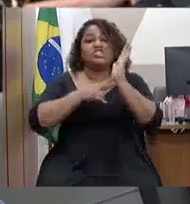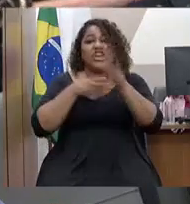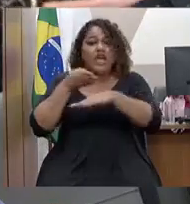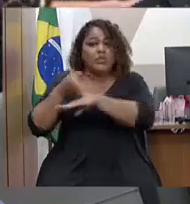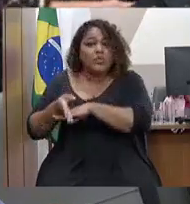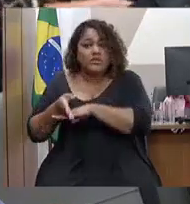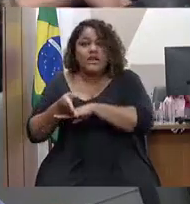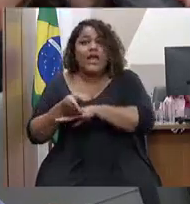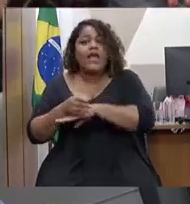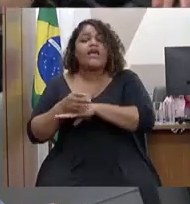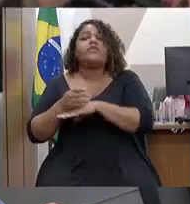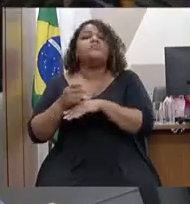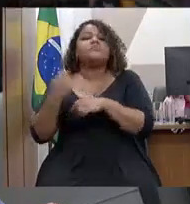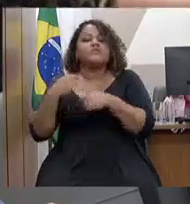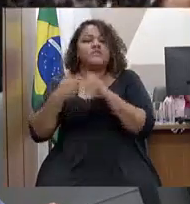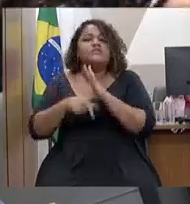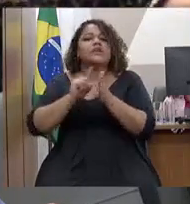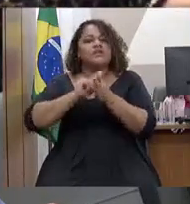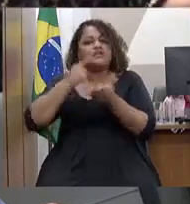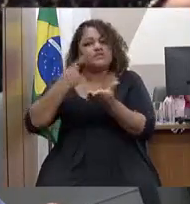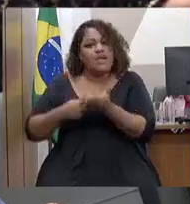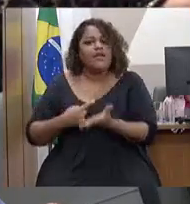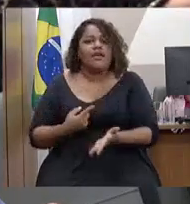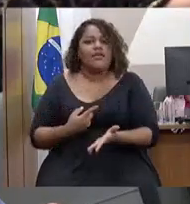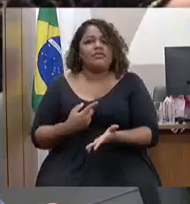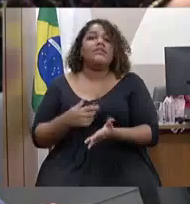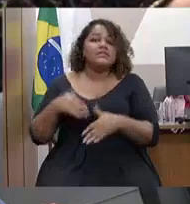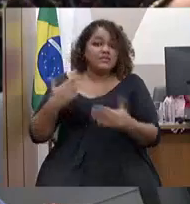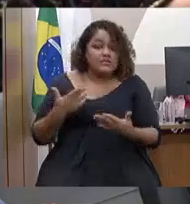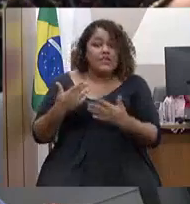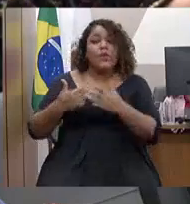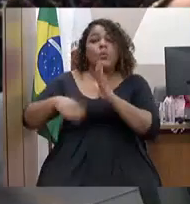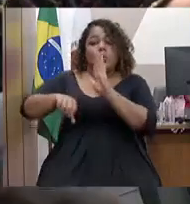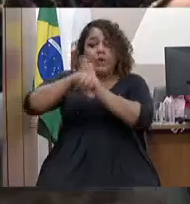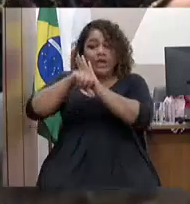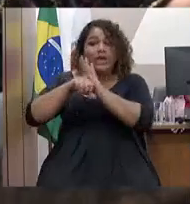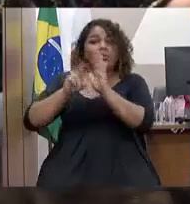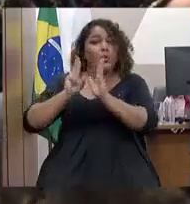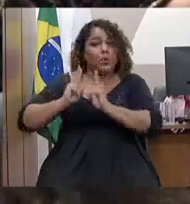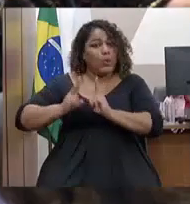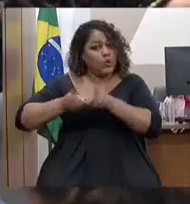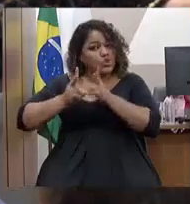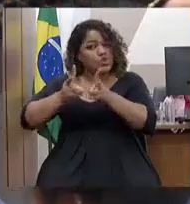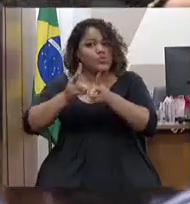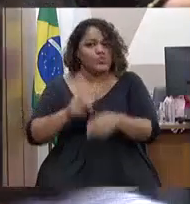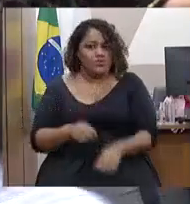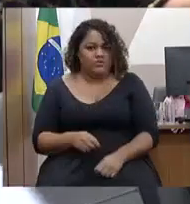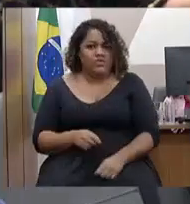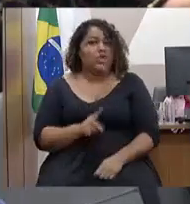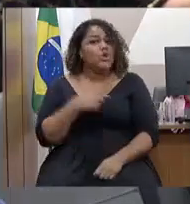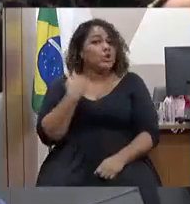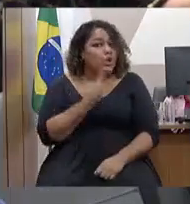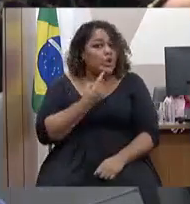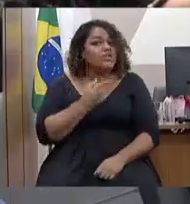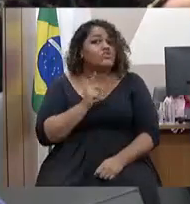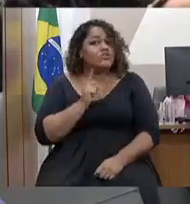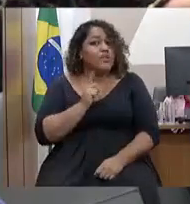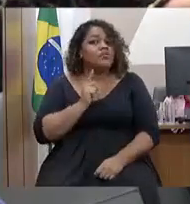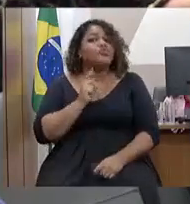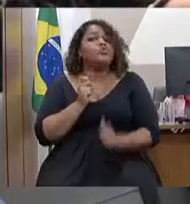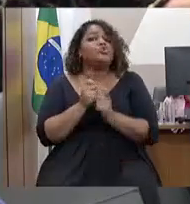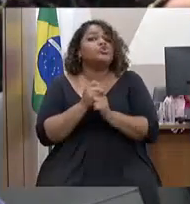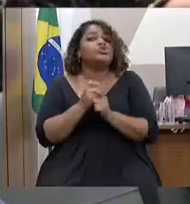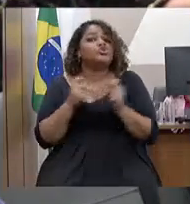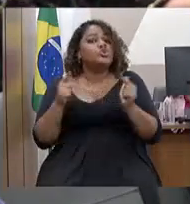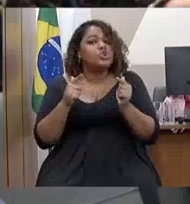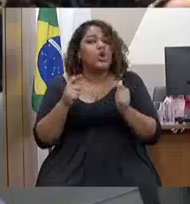objetivamente o crime continua nós temos sorte com as chuvas recentes